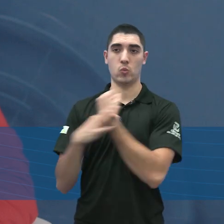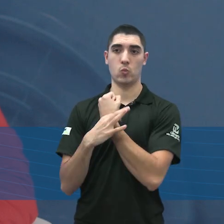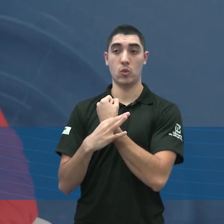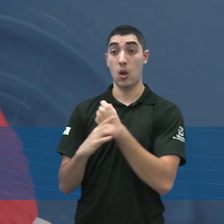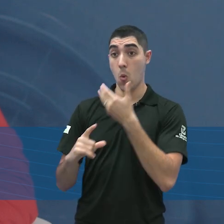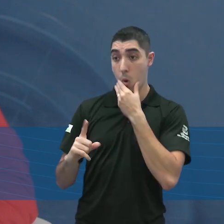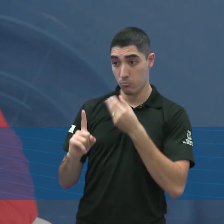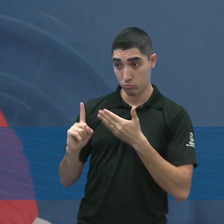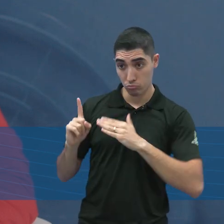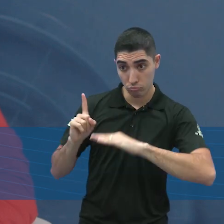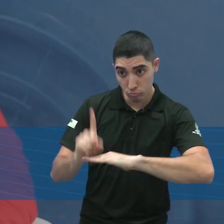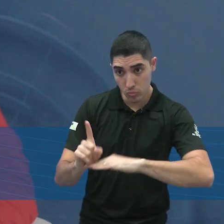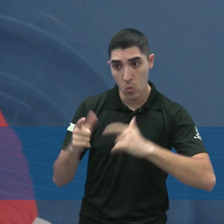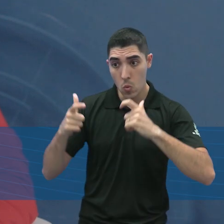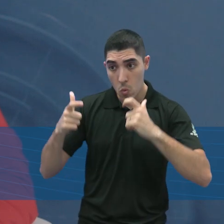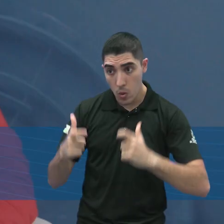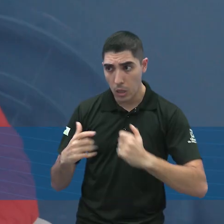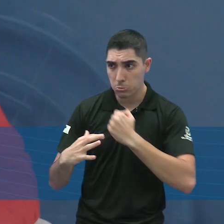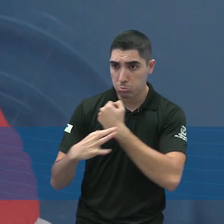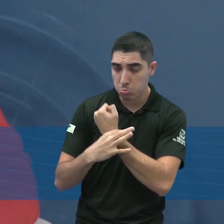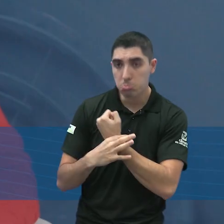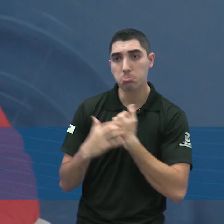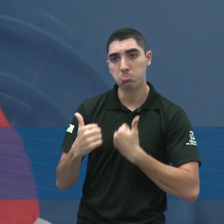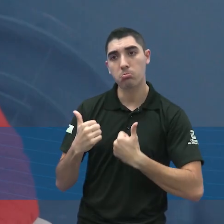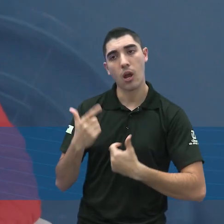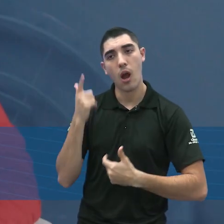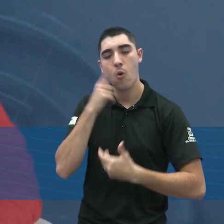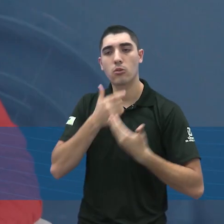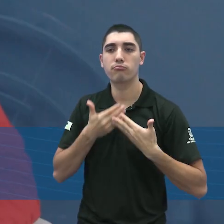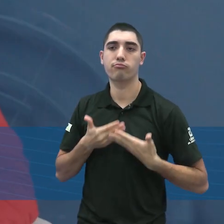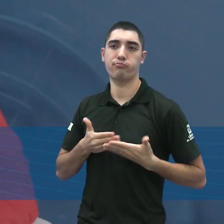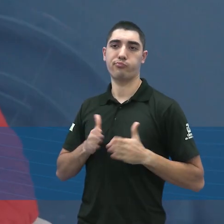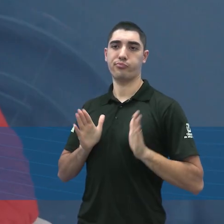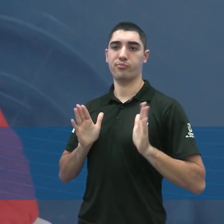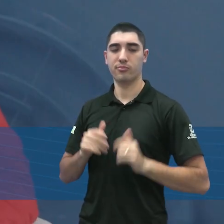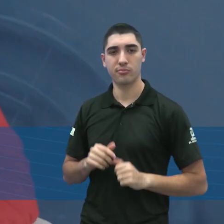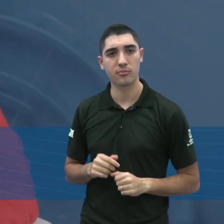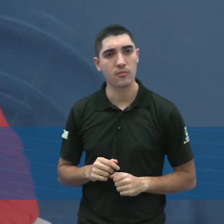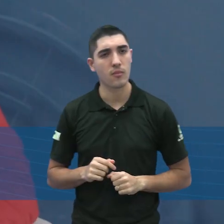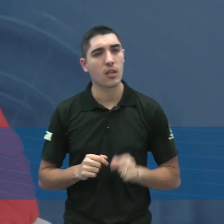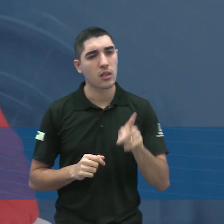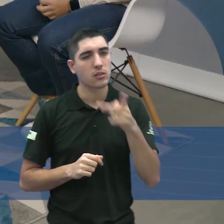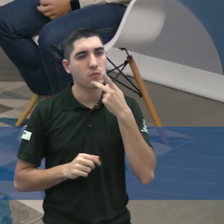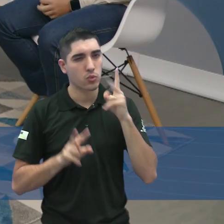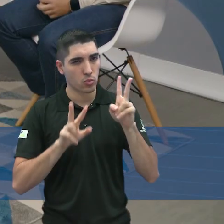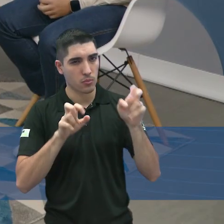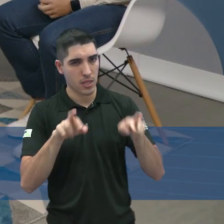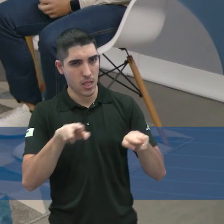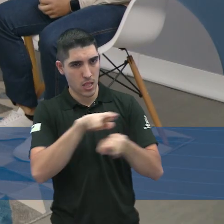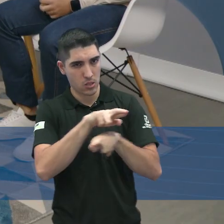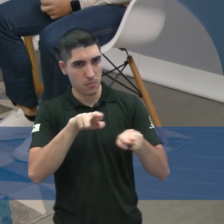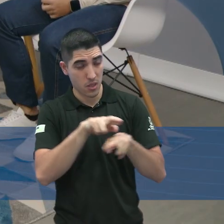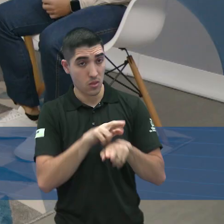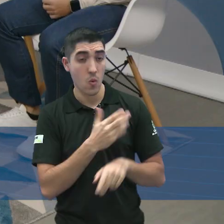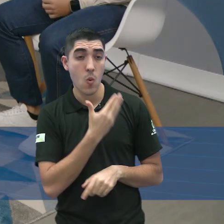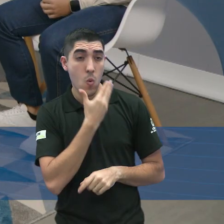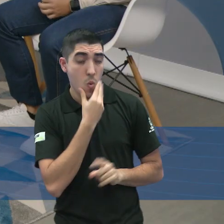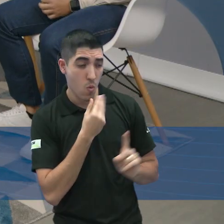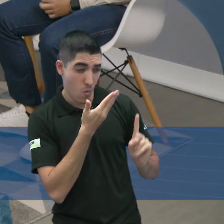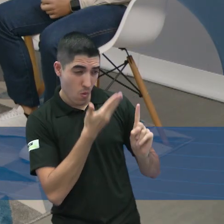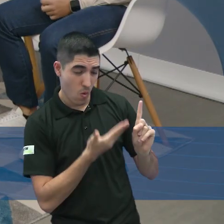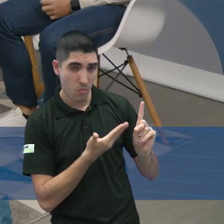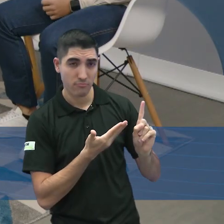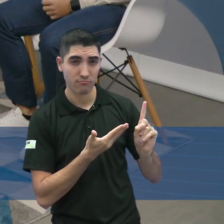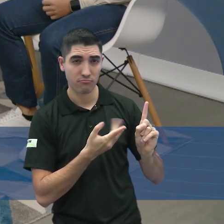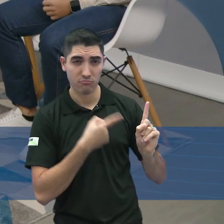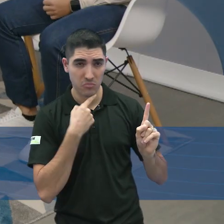O homem ele se abre quando ele se sente seguro e confiança naquele ambiente. E você falou dos relacionamentos. Porque um